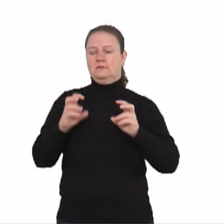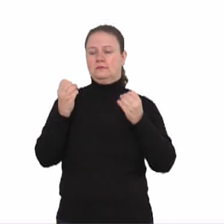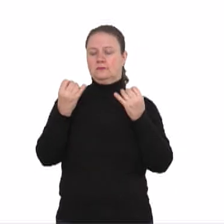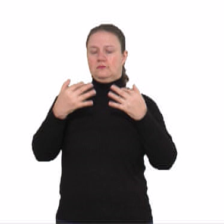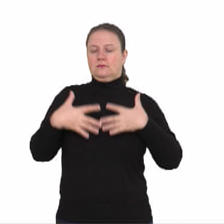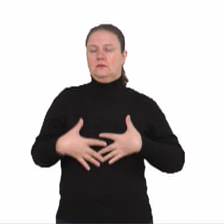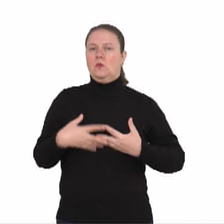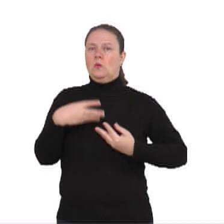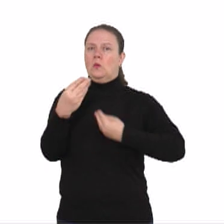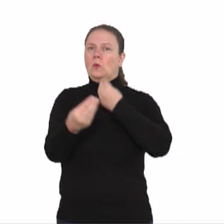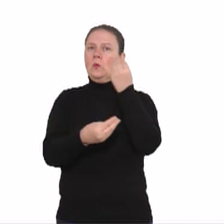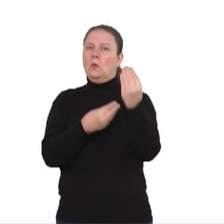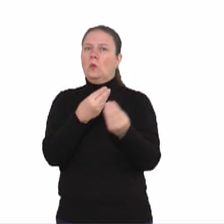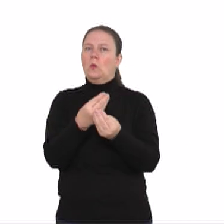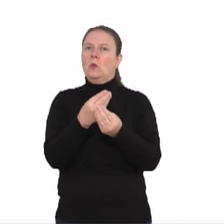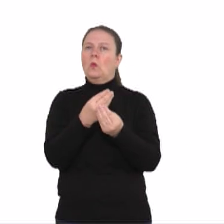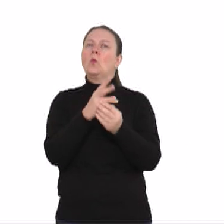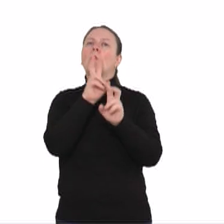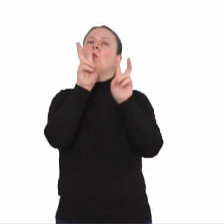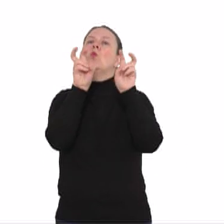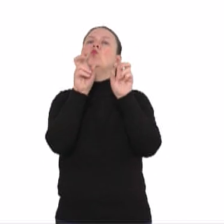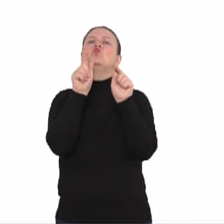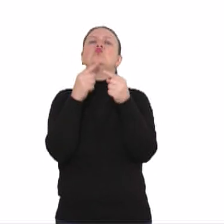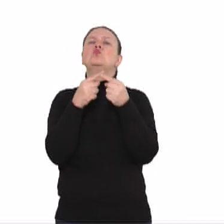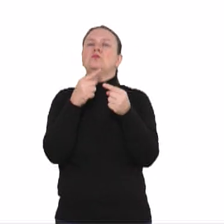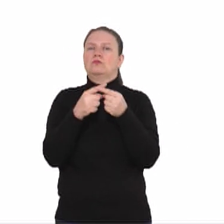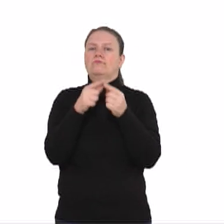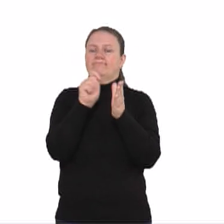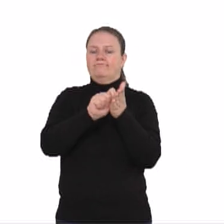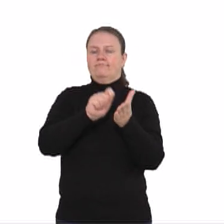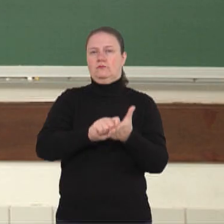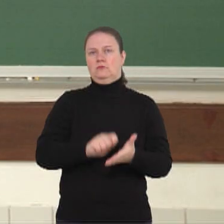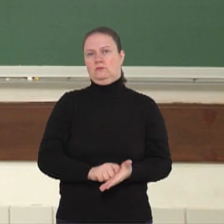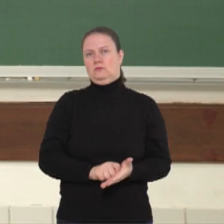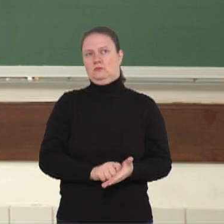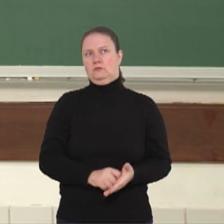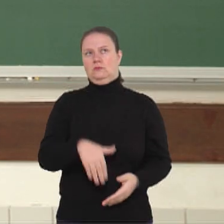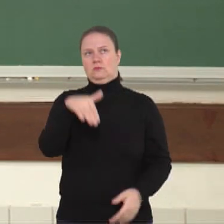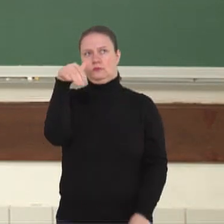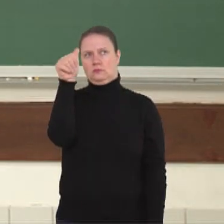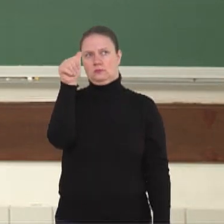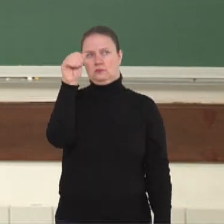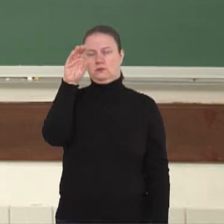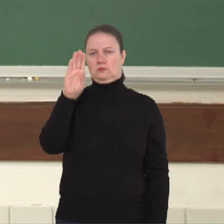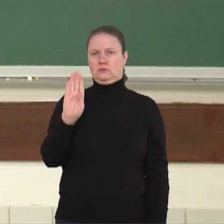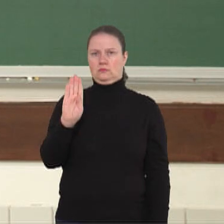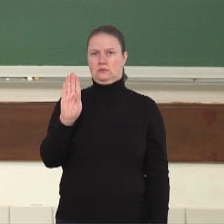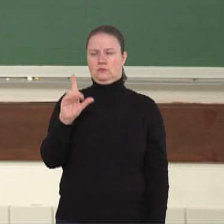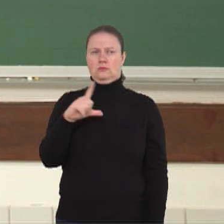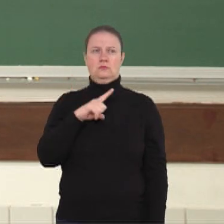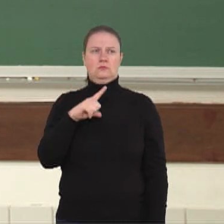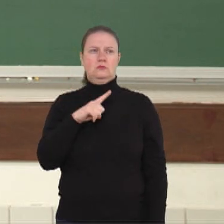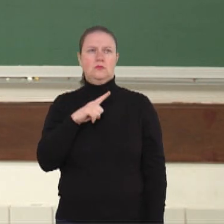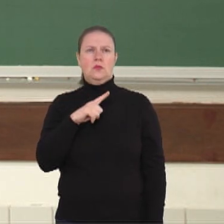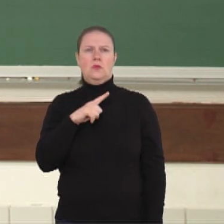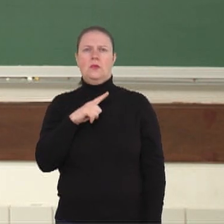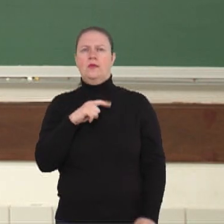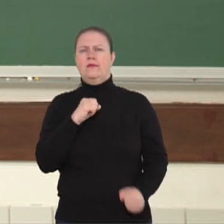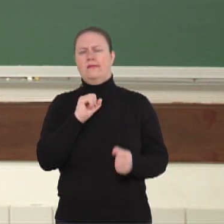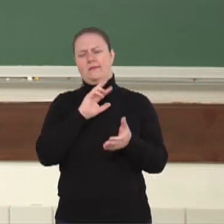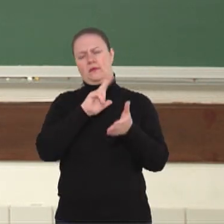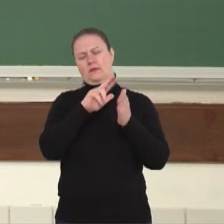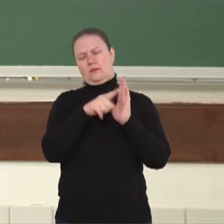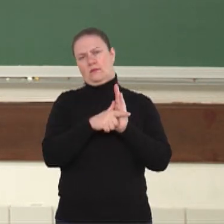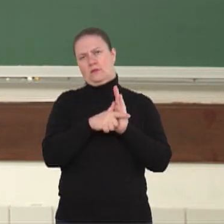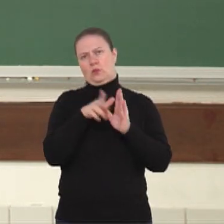a elaboração dos títulos dessas resenhas. Veja que eu tenho o título A e B, tem várias resenhas sobre